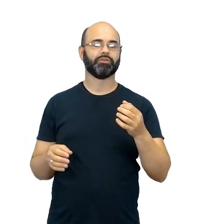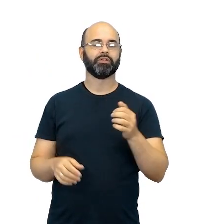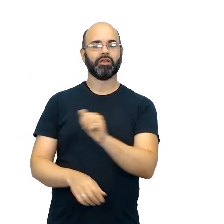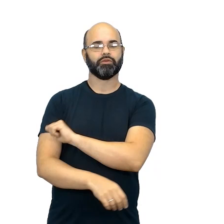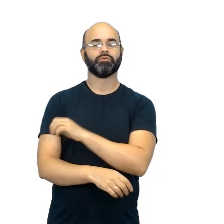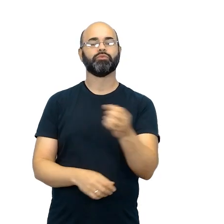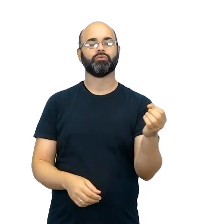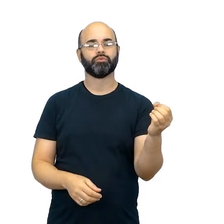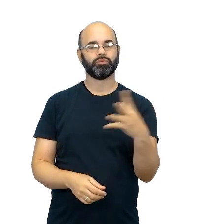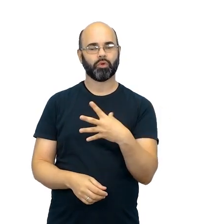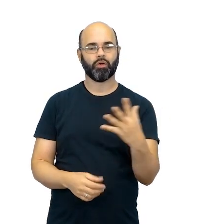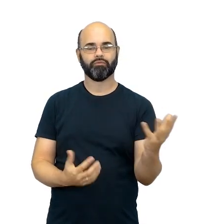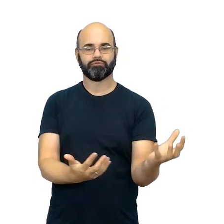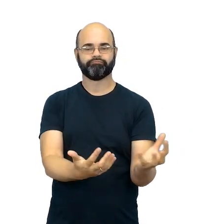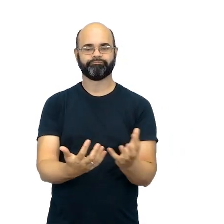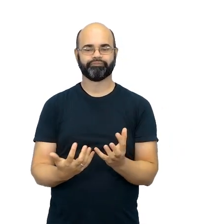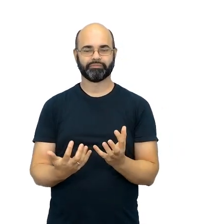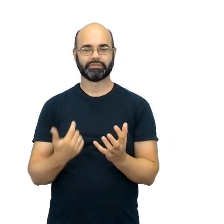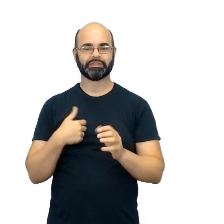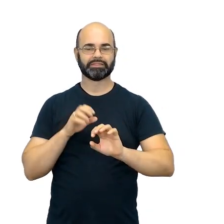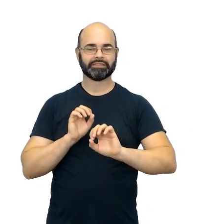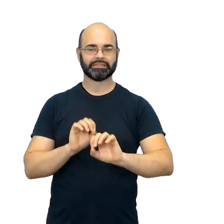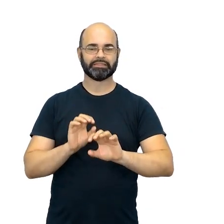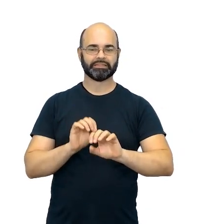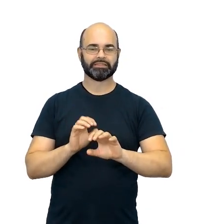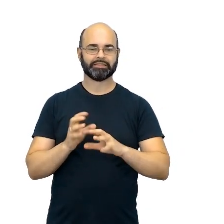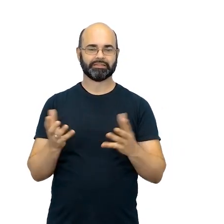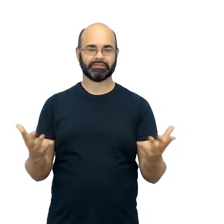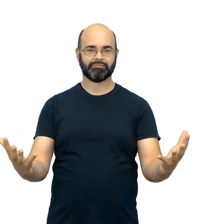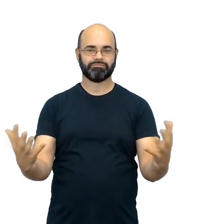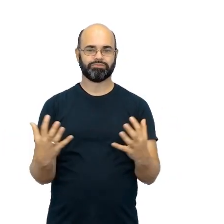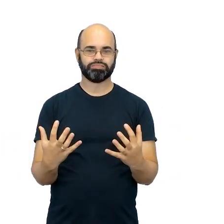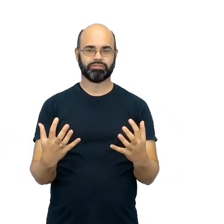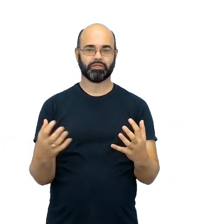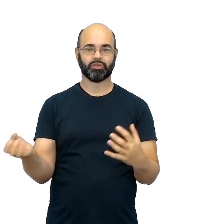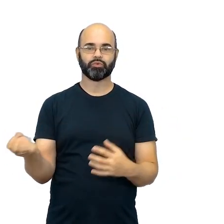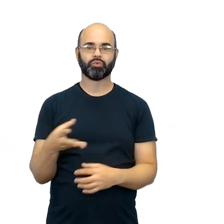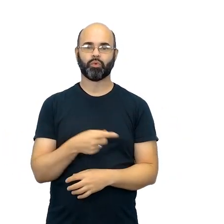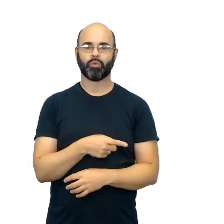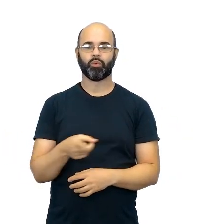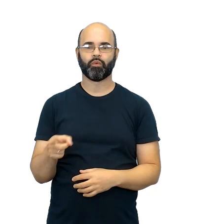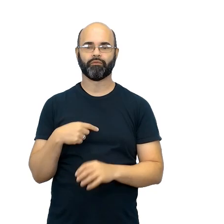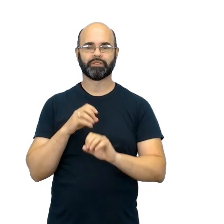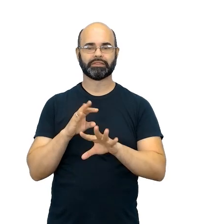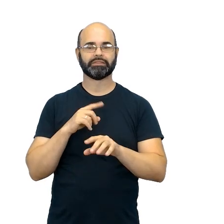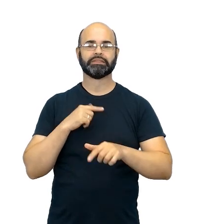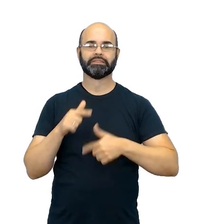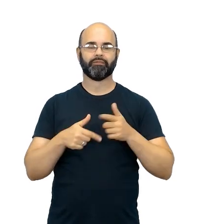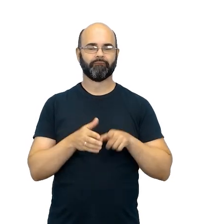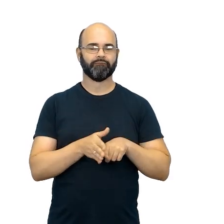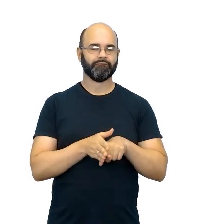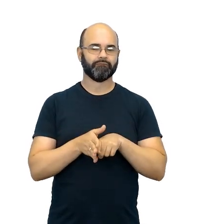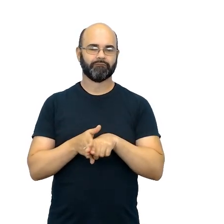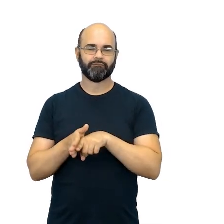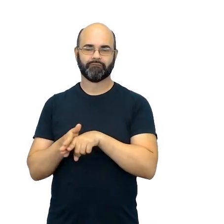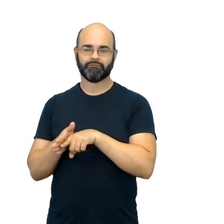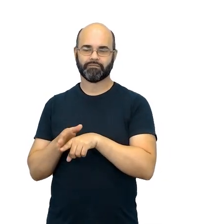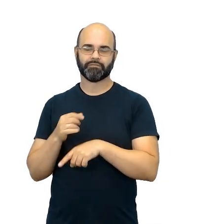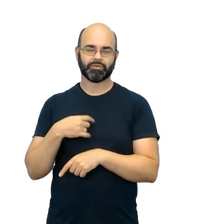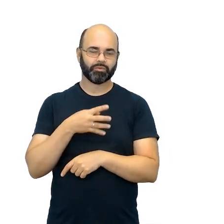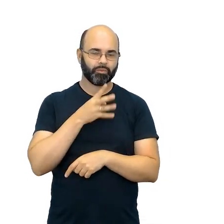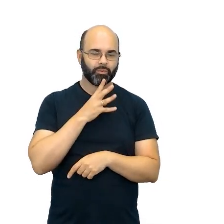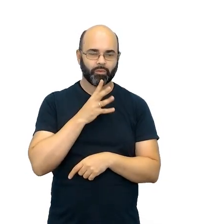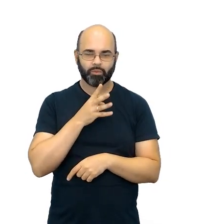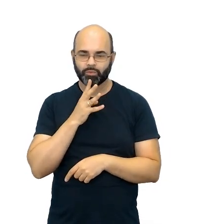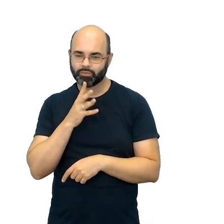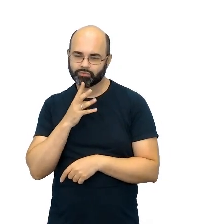ensino deles o mais rápido possível, né? Então, apropriem-se desse momento formativo com os pares, pois as discussões estabelecidas na escola